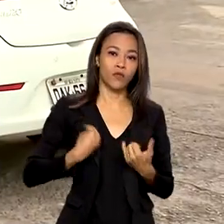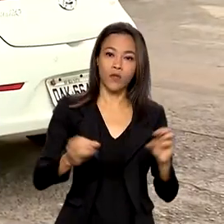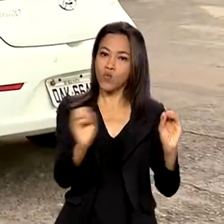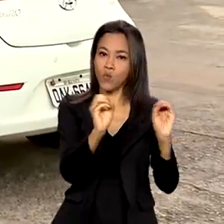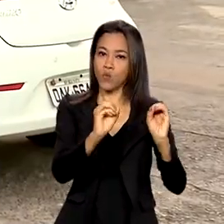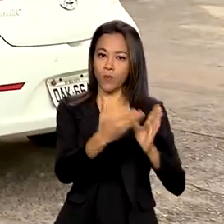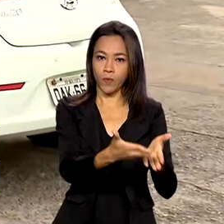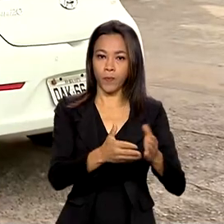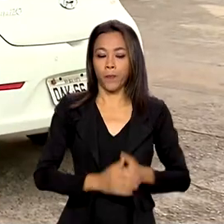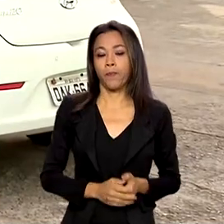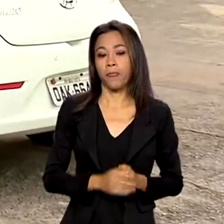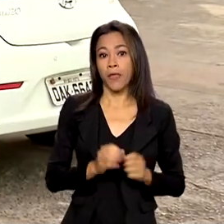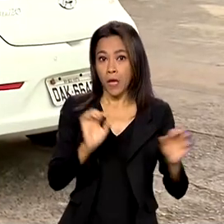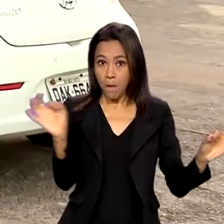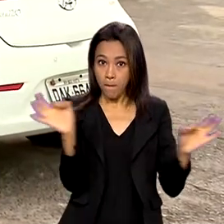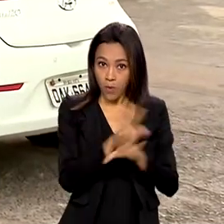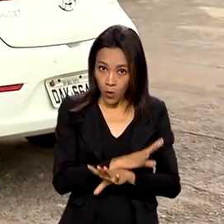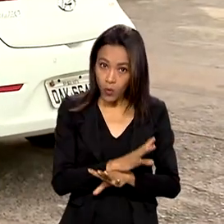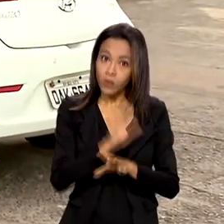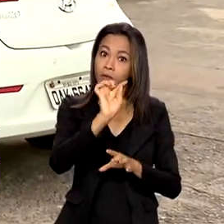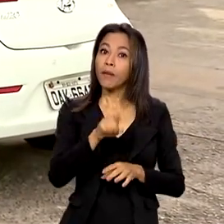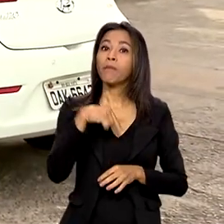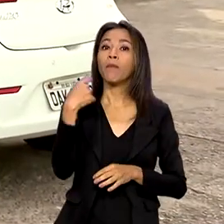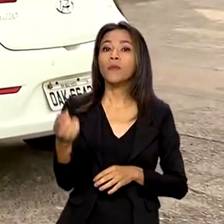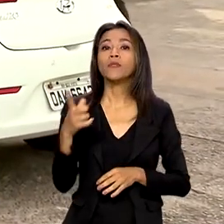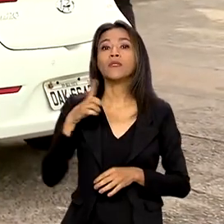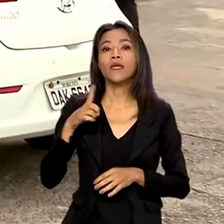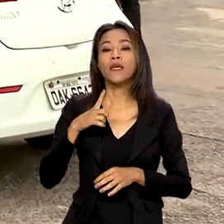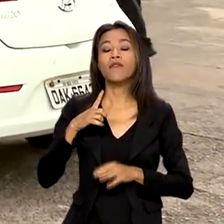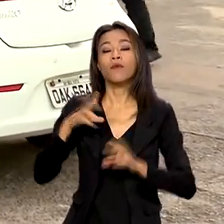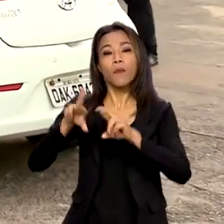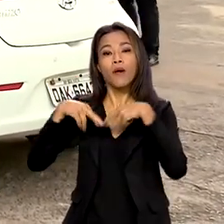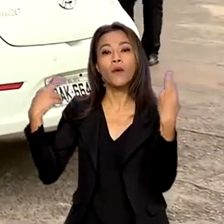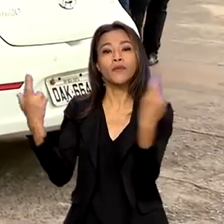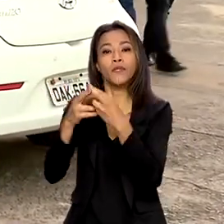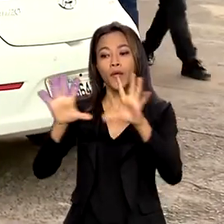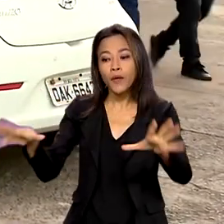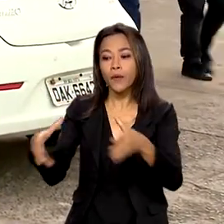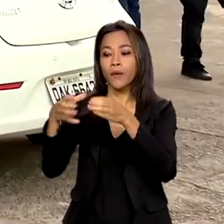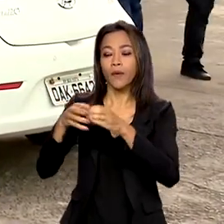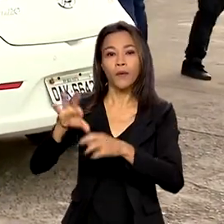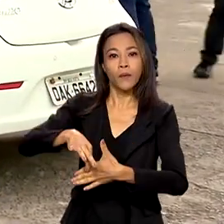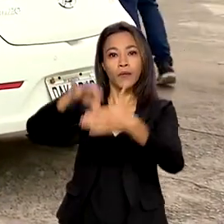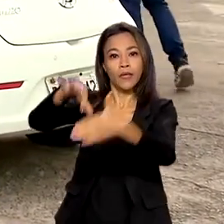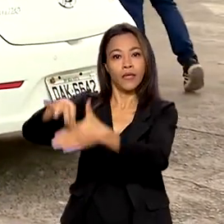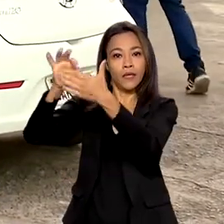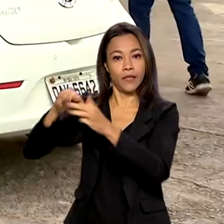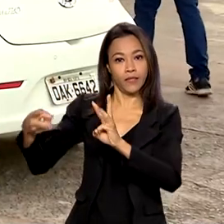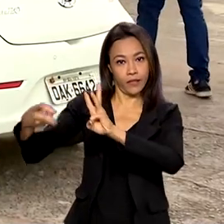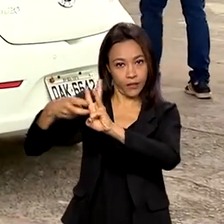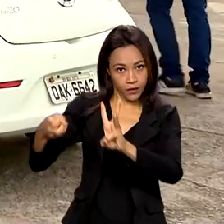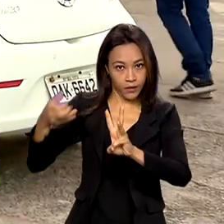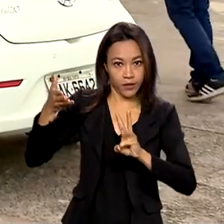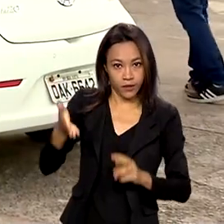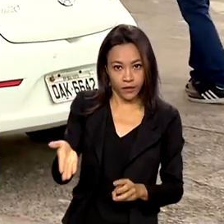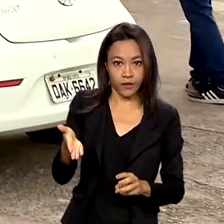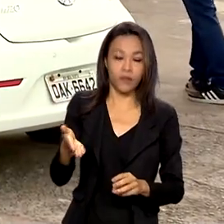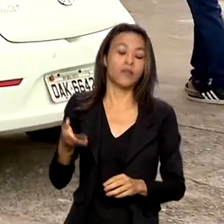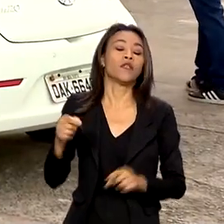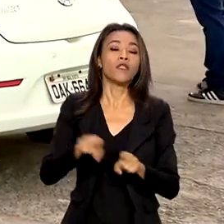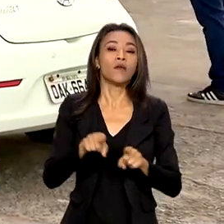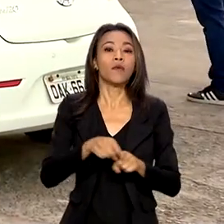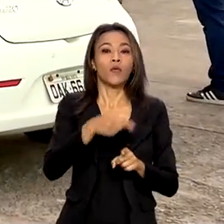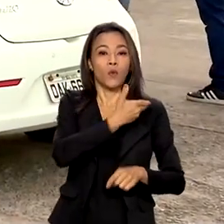a visita, Nísia Trindade se reuniu com lideranças indígenas e integrantes do Comando de Operações Emergenciais do